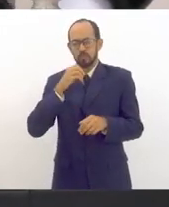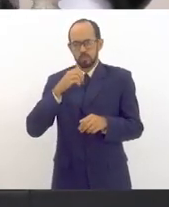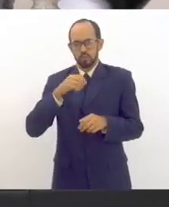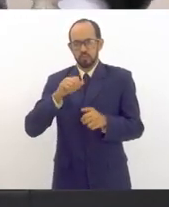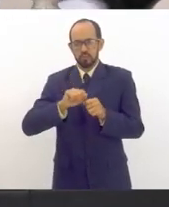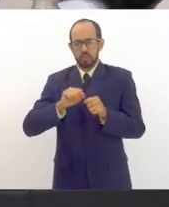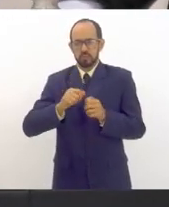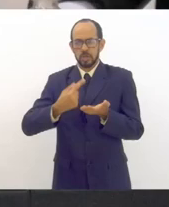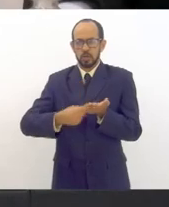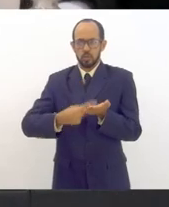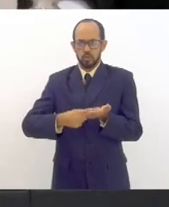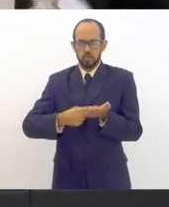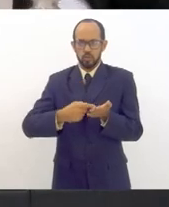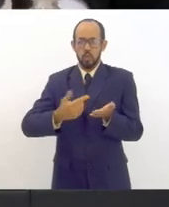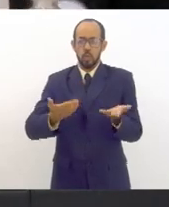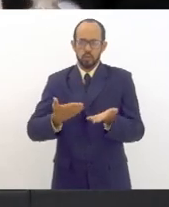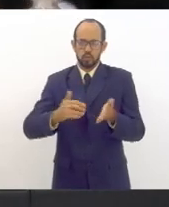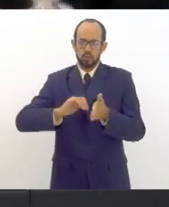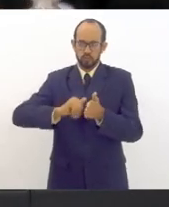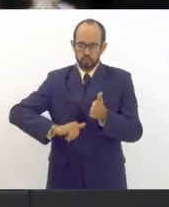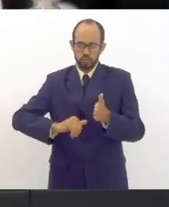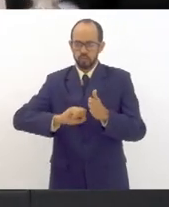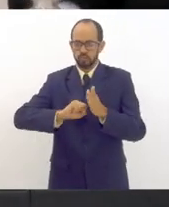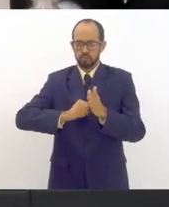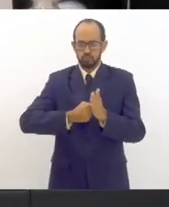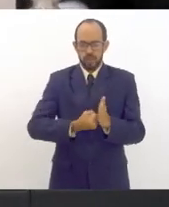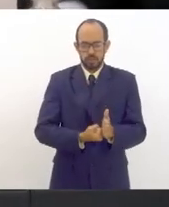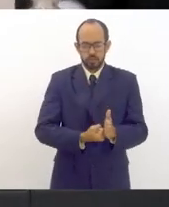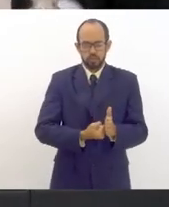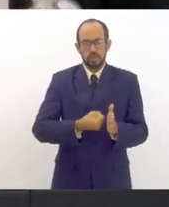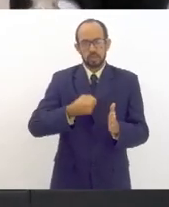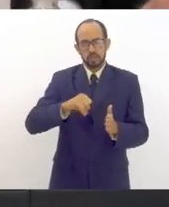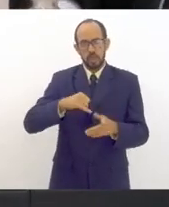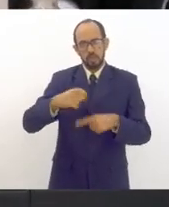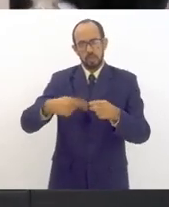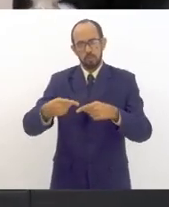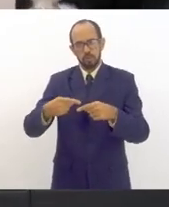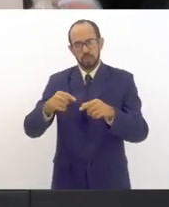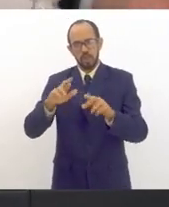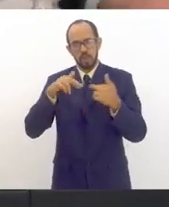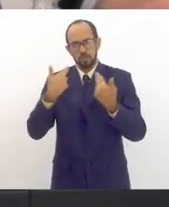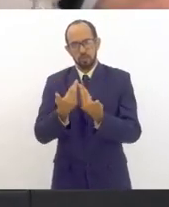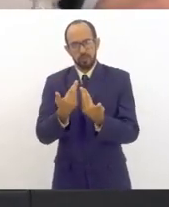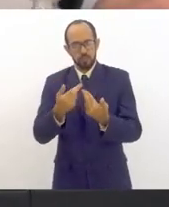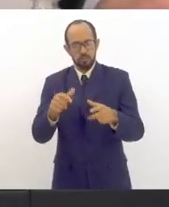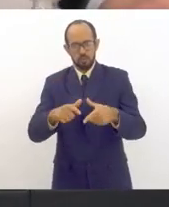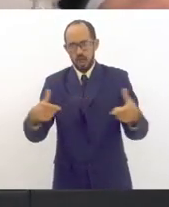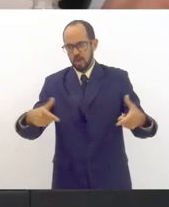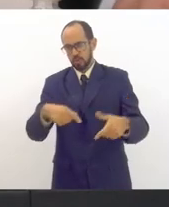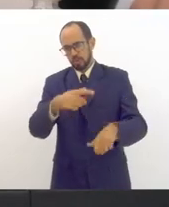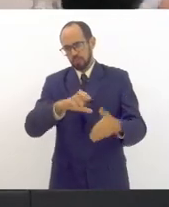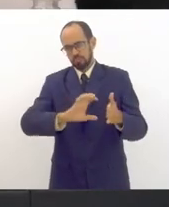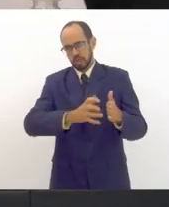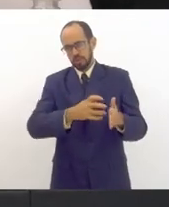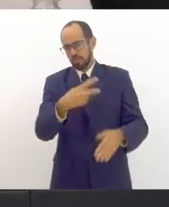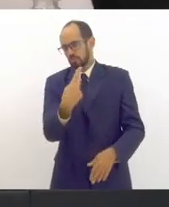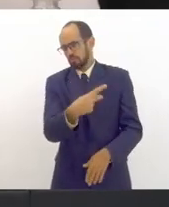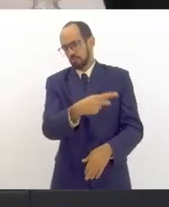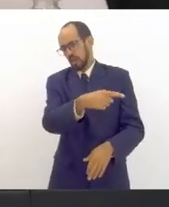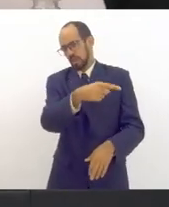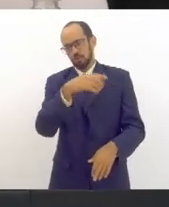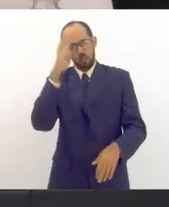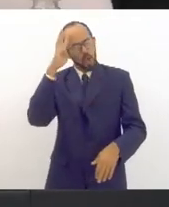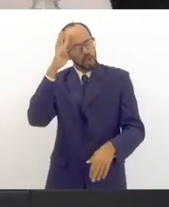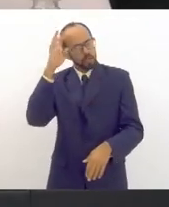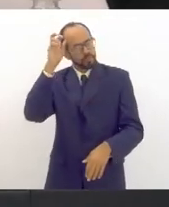Retira hoje a pauta dos vetos. Se amanhã o PL se reunir por decisão da maioria lá, caminhar, que tem que instruir quarta-feira ou